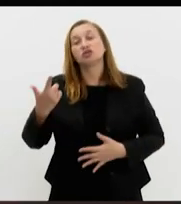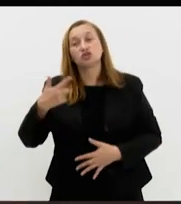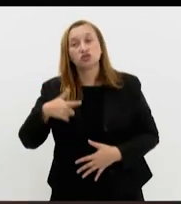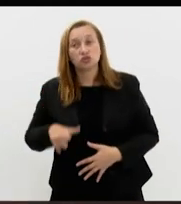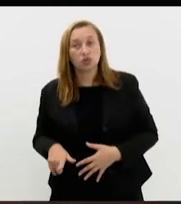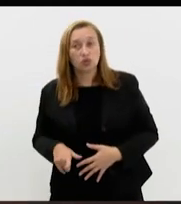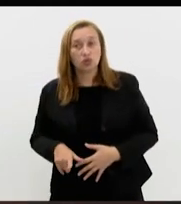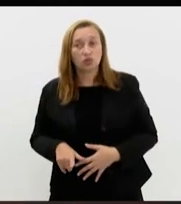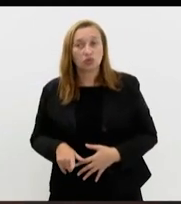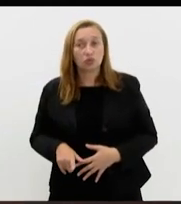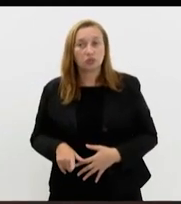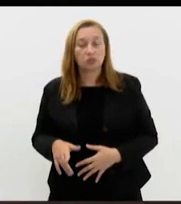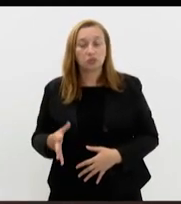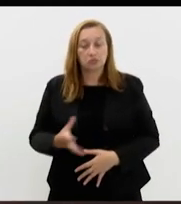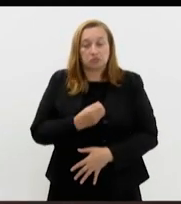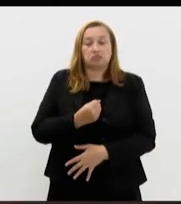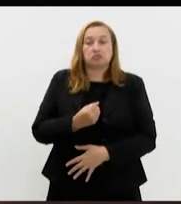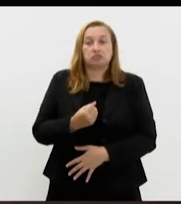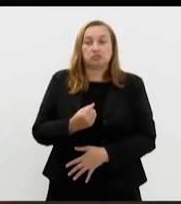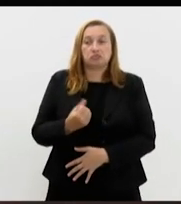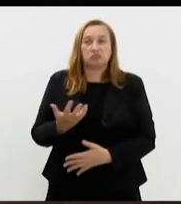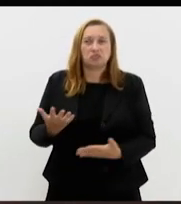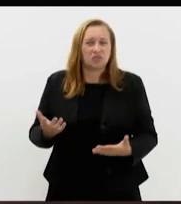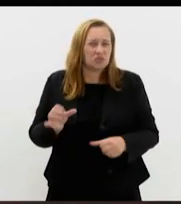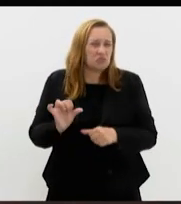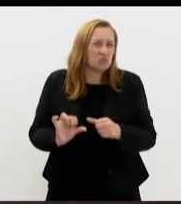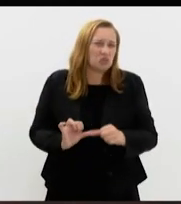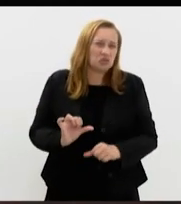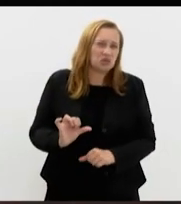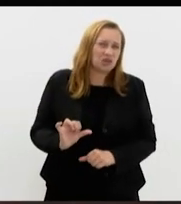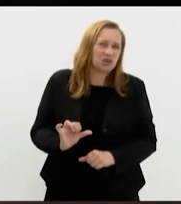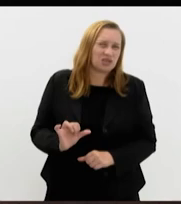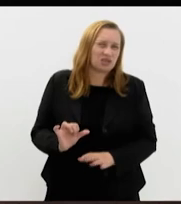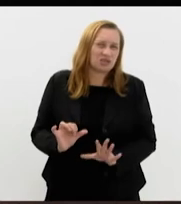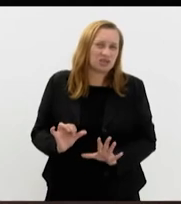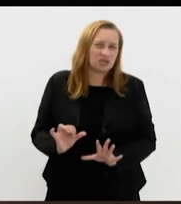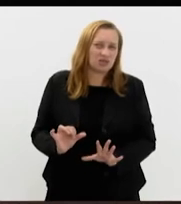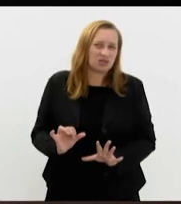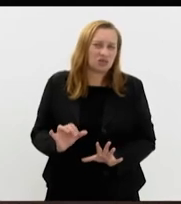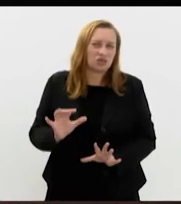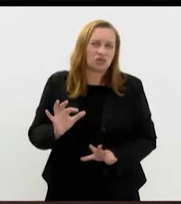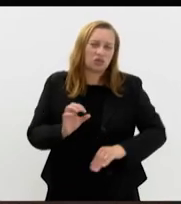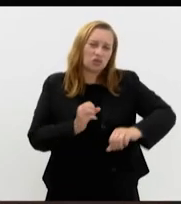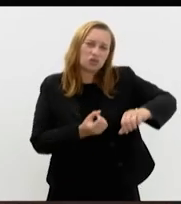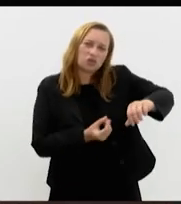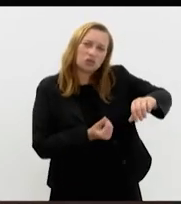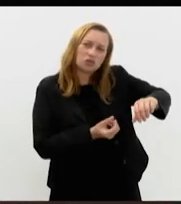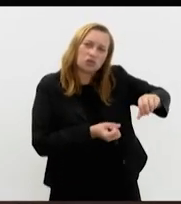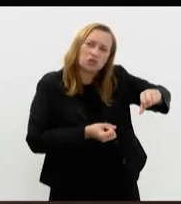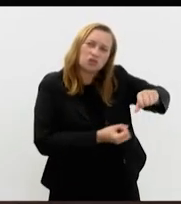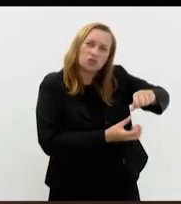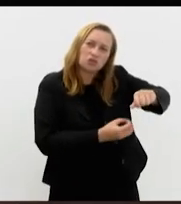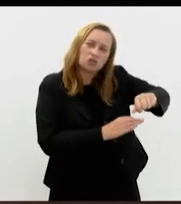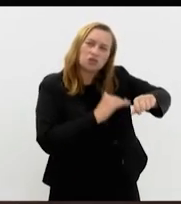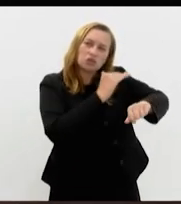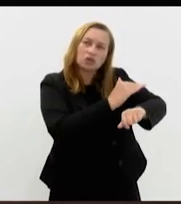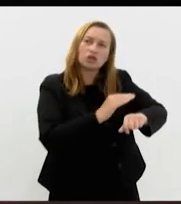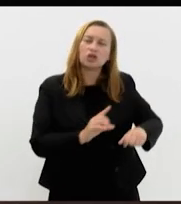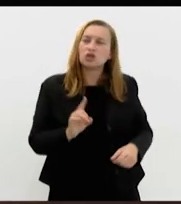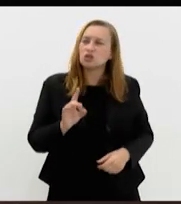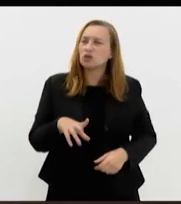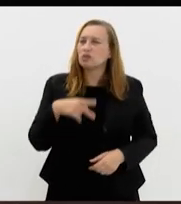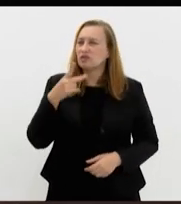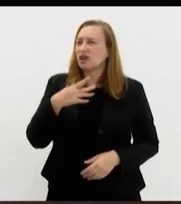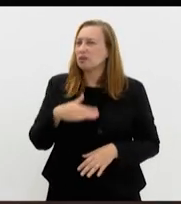vez, que me causa espanto essa mudança contínua do Fundo Soberano, né? E só para